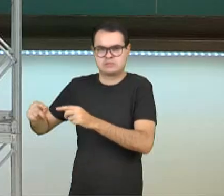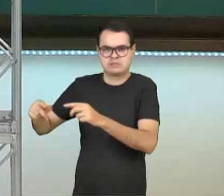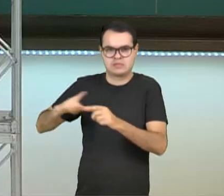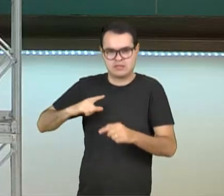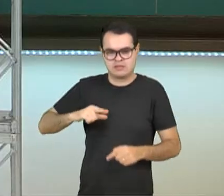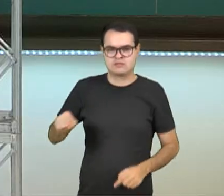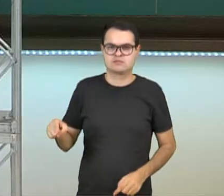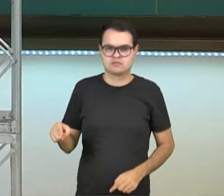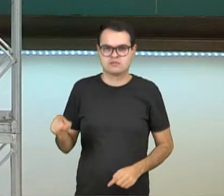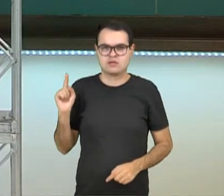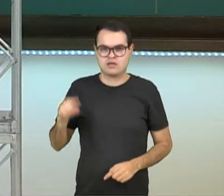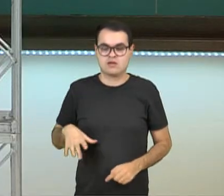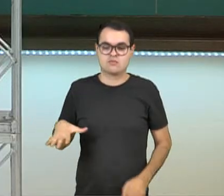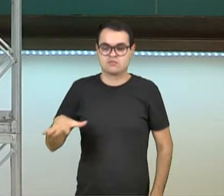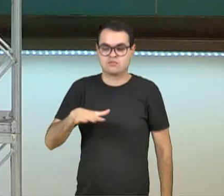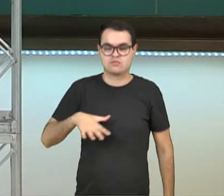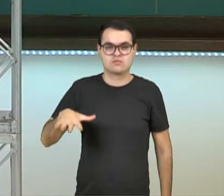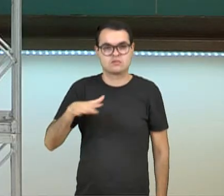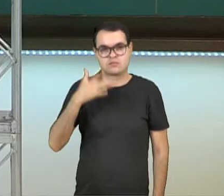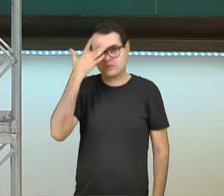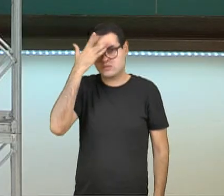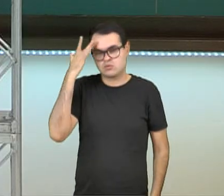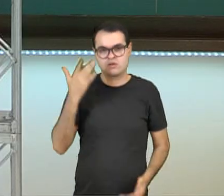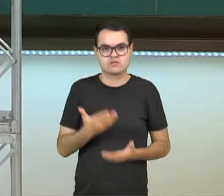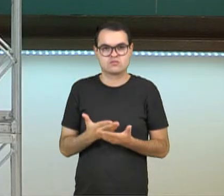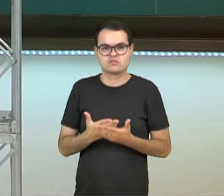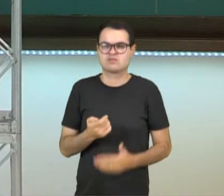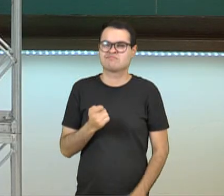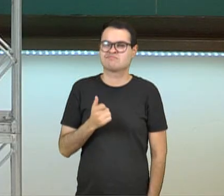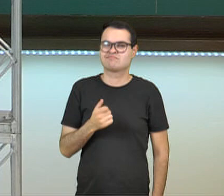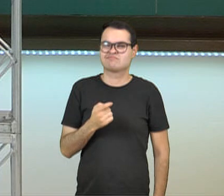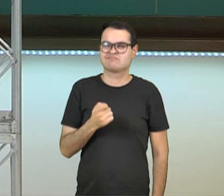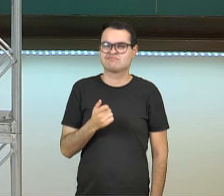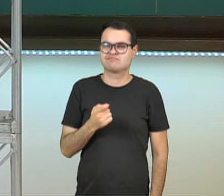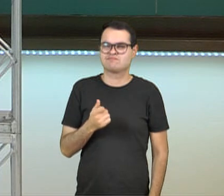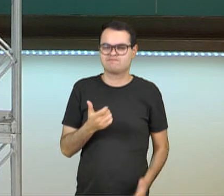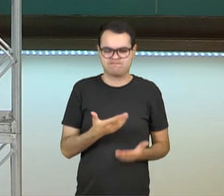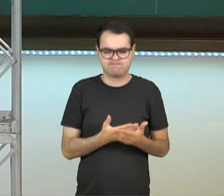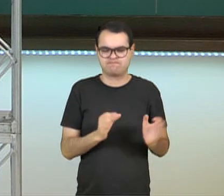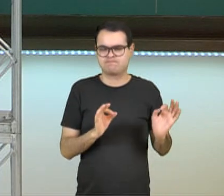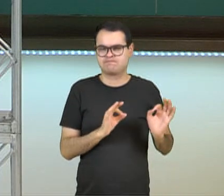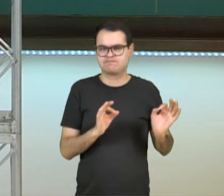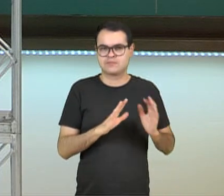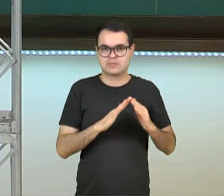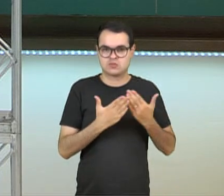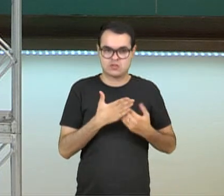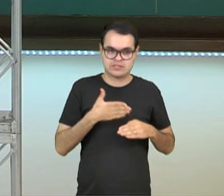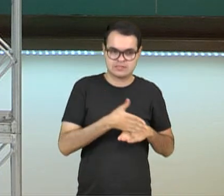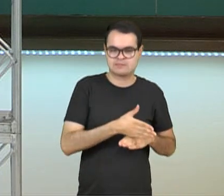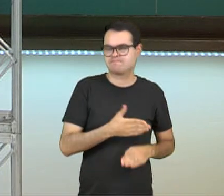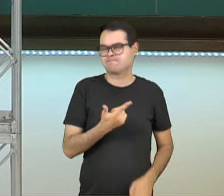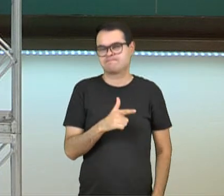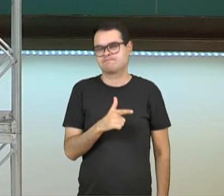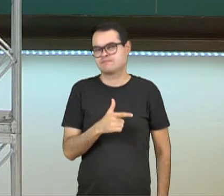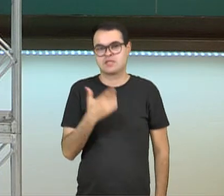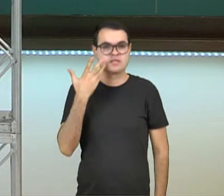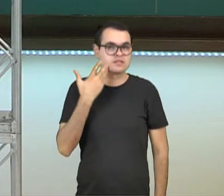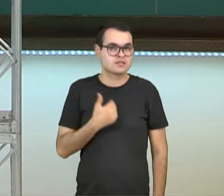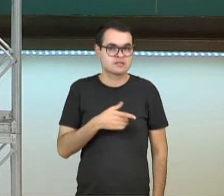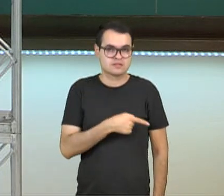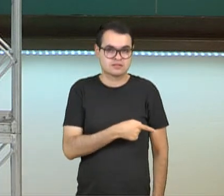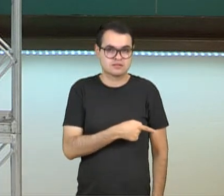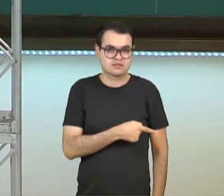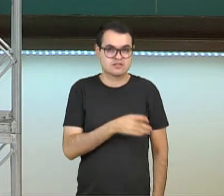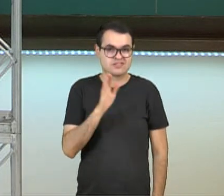uma parte do continente que as pessoas estudam bem pouco, tá? Não tem acesso à escola. As crianças logo